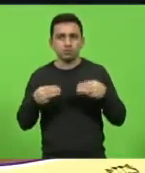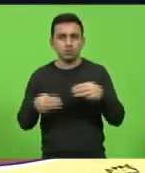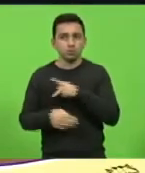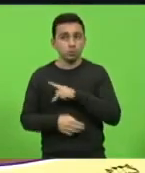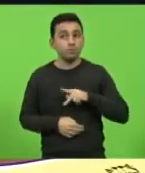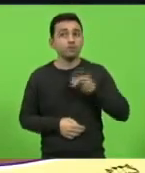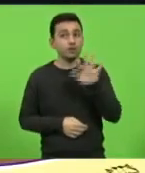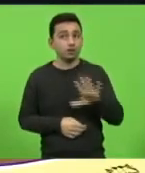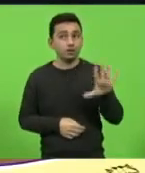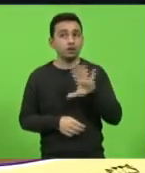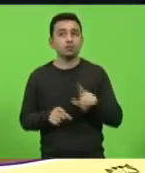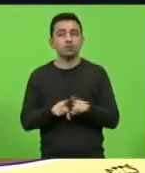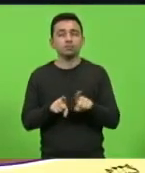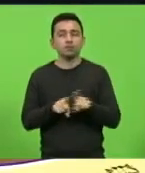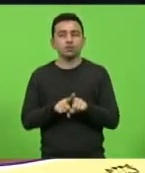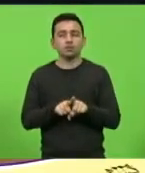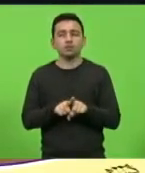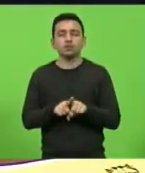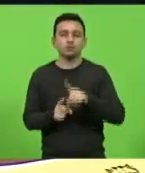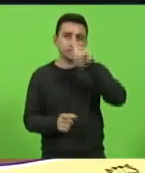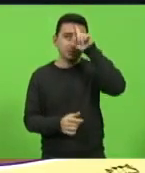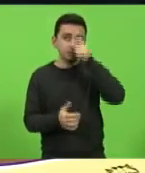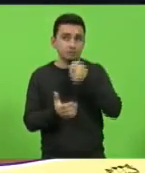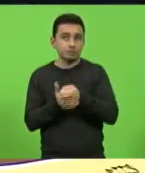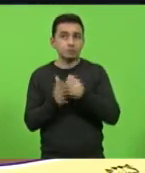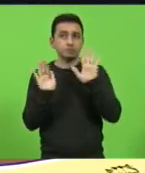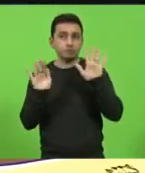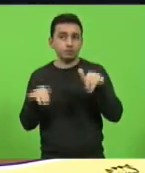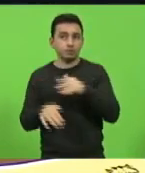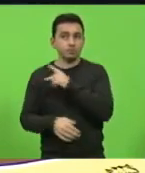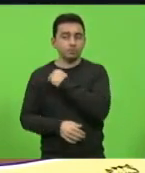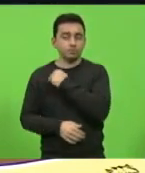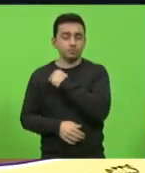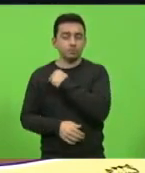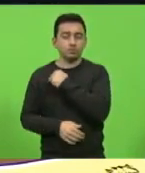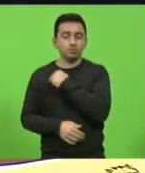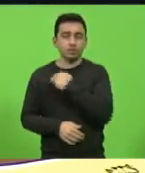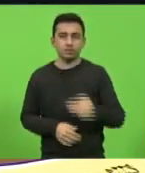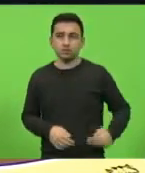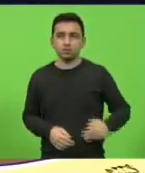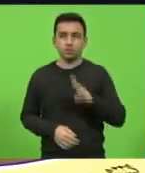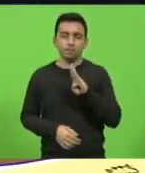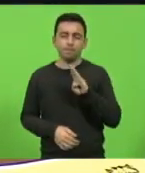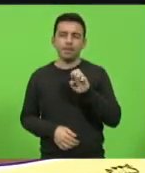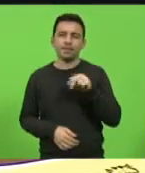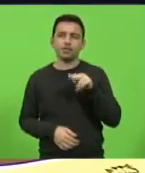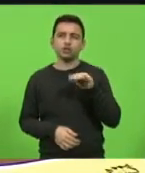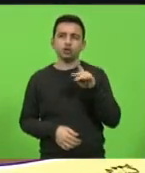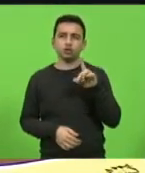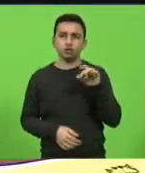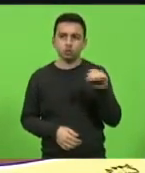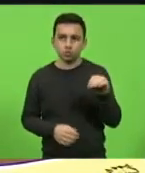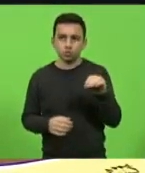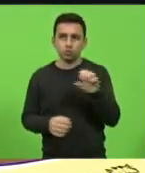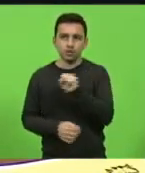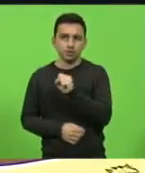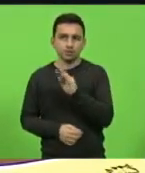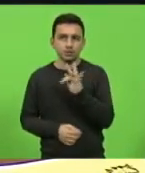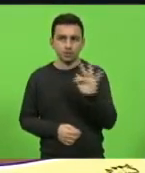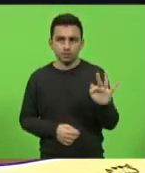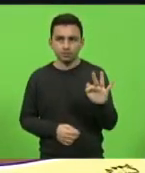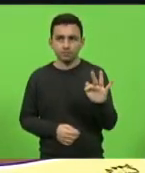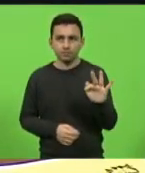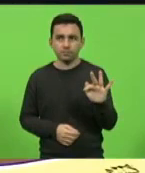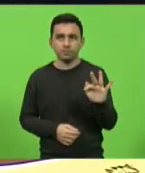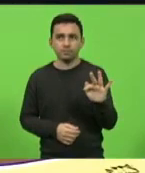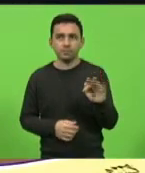Federal, e da decisão final do ministro Benedito Gonçalves do Superior Tribunal de Justiça,